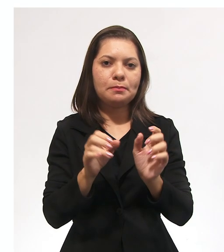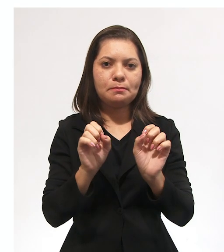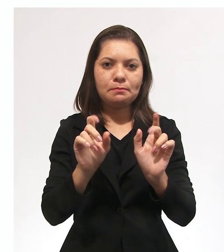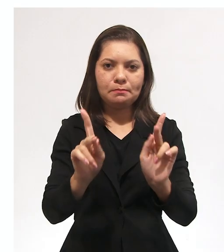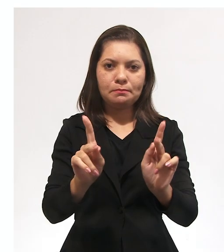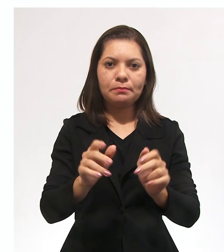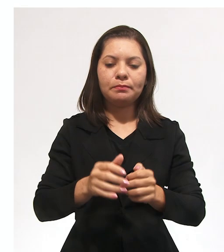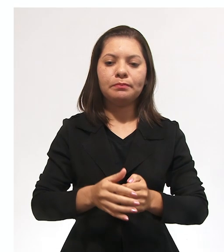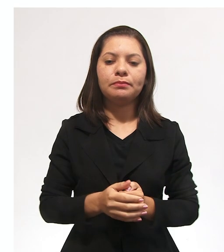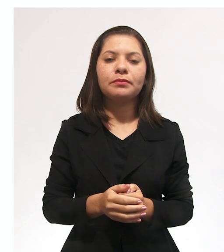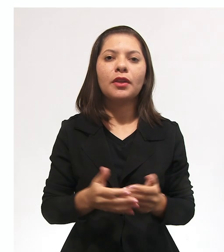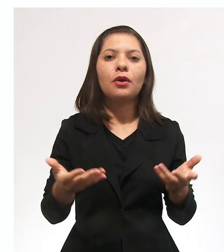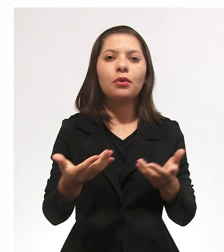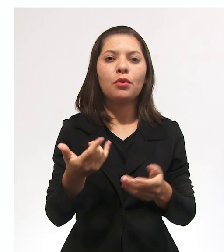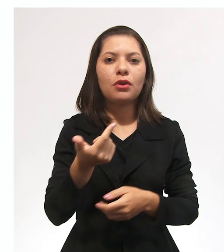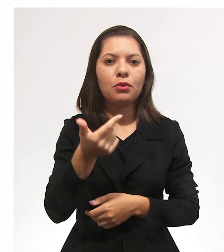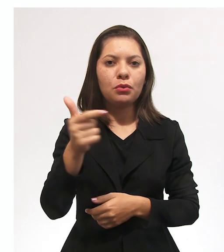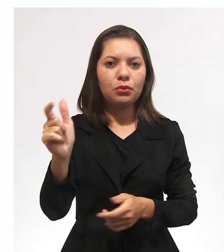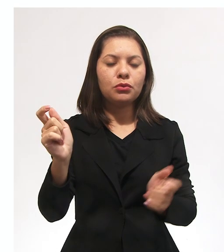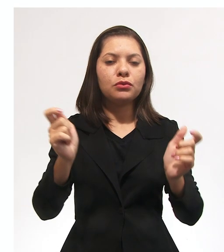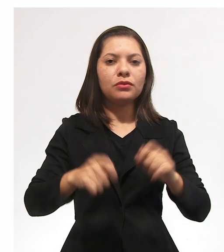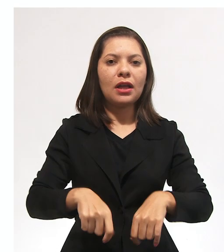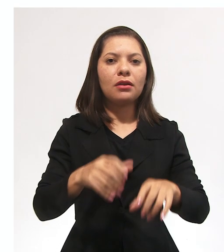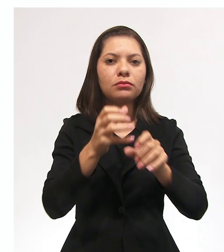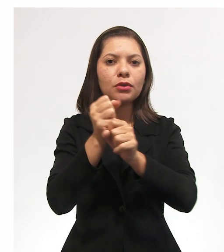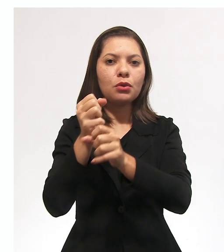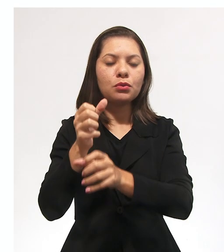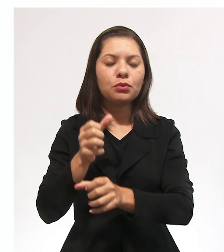E aí, outra forma de resolver é